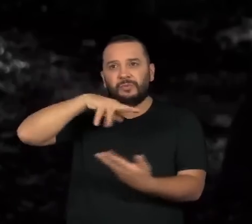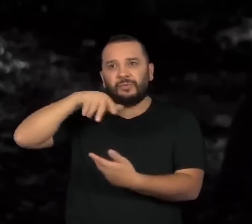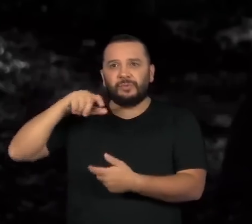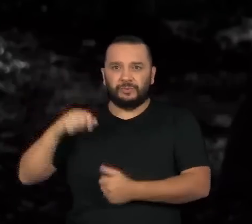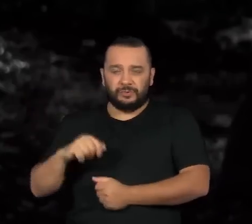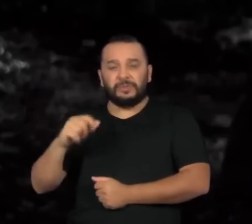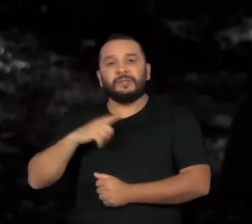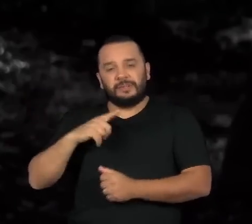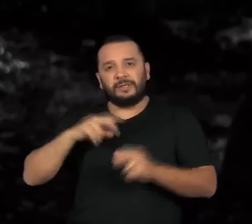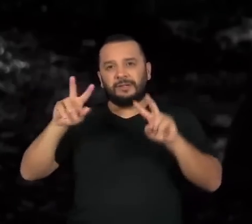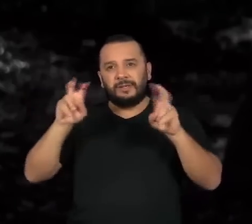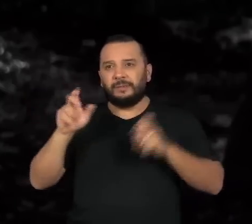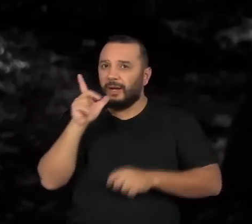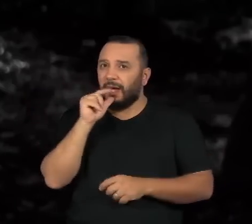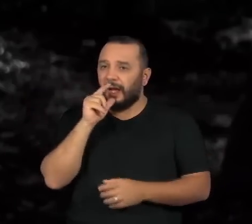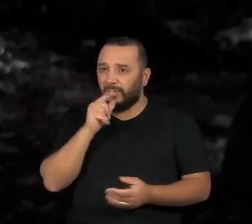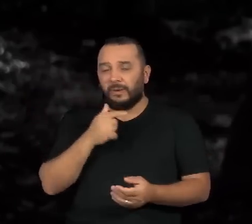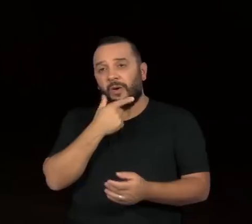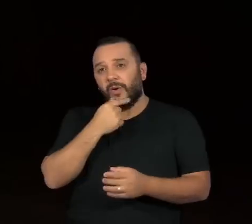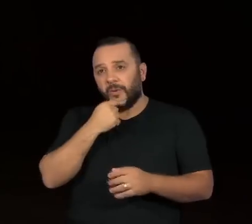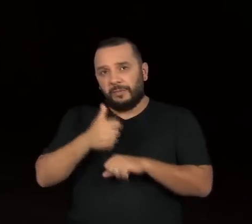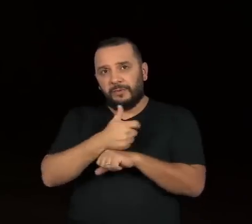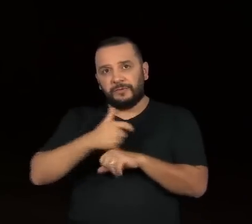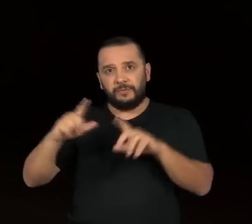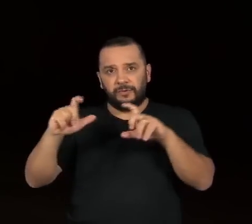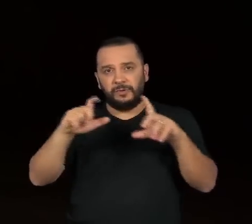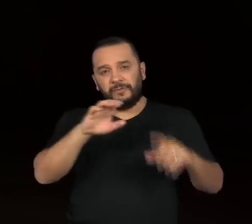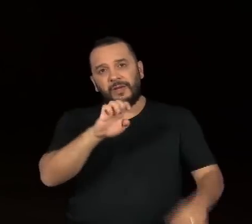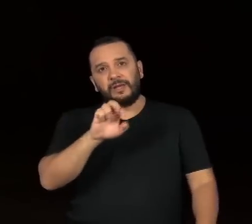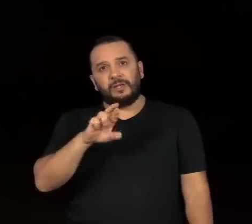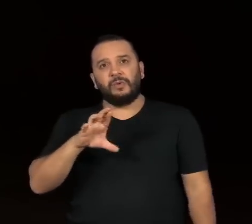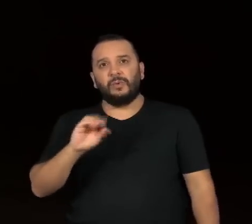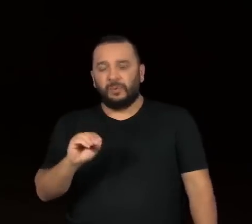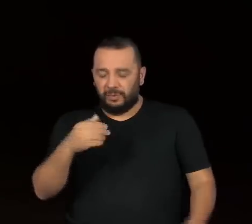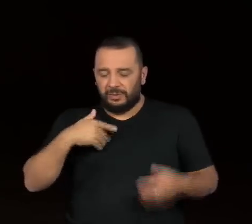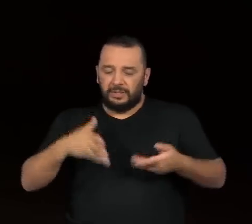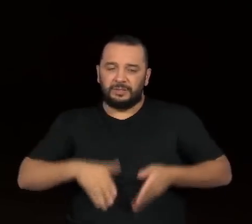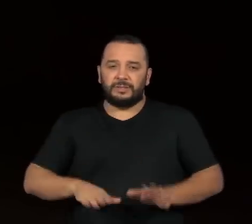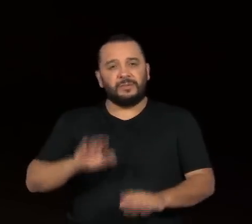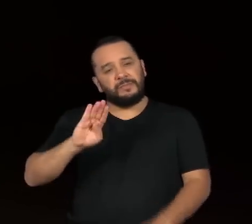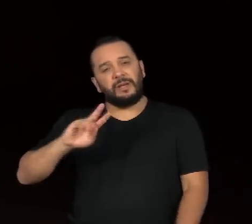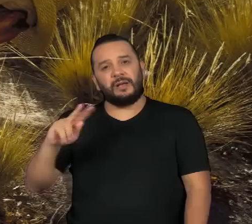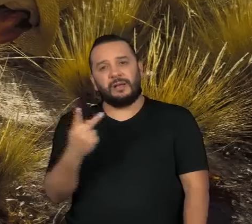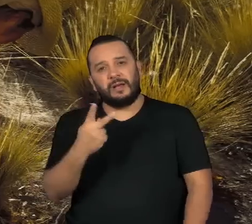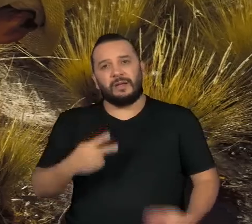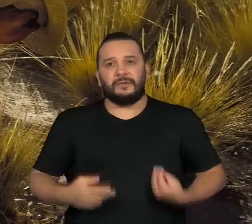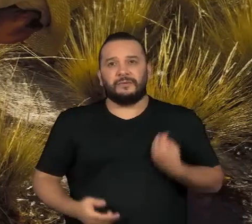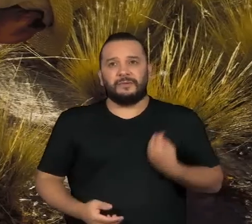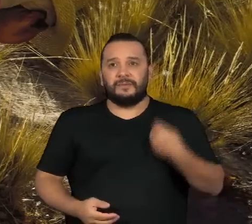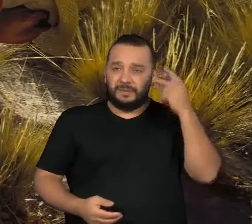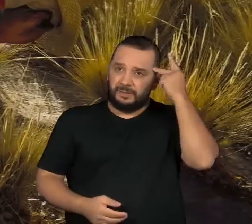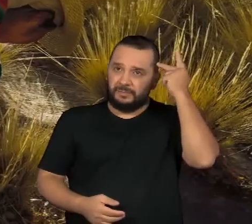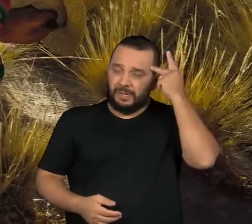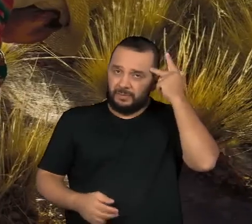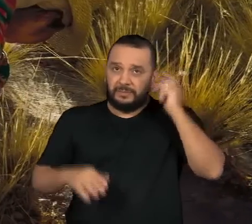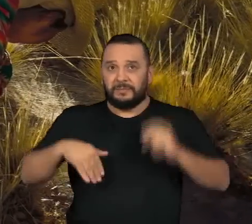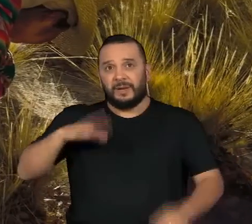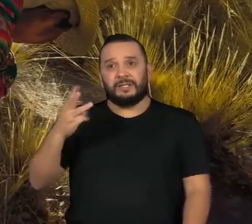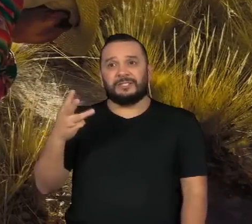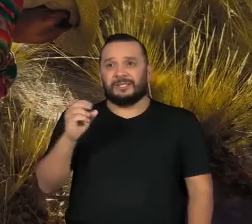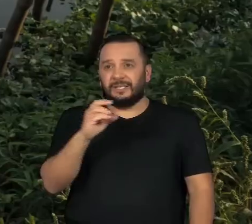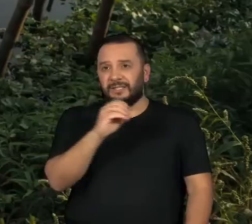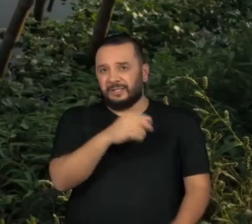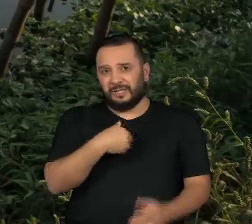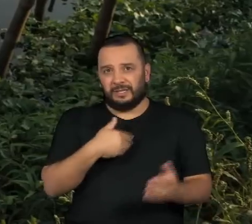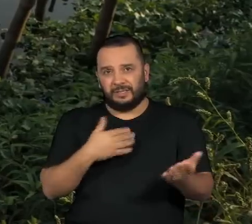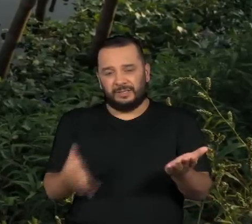do fotógrafo documental Érico Hiller, que nasceu em Belo Horizonte e vive em São Paulo. Em mais de 300